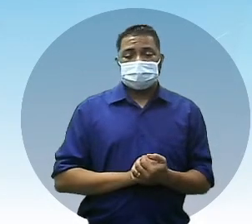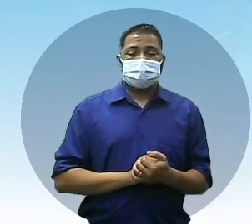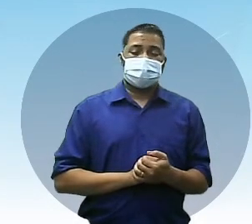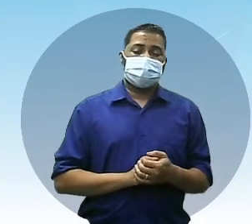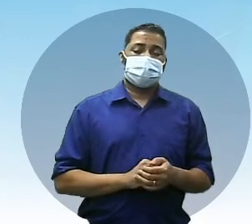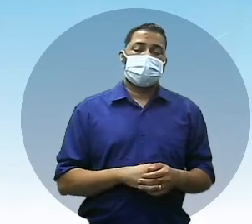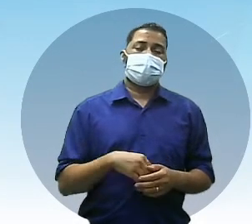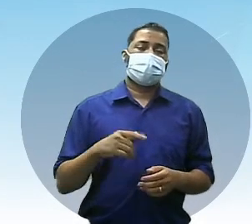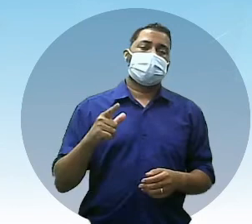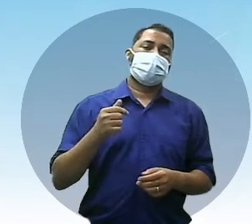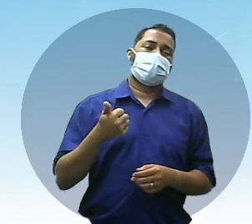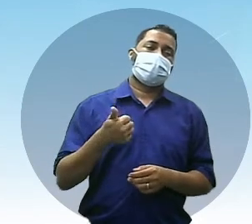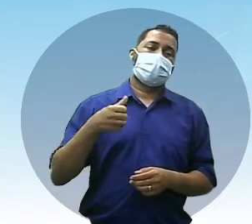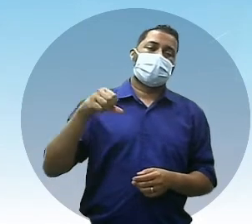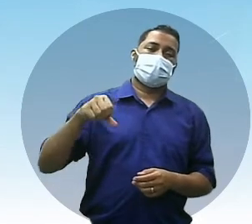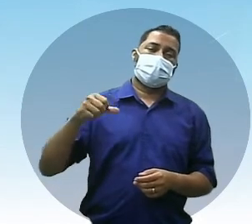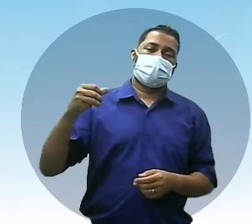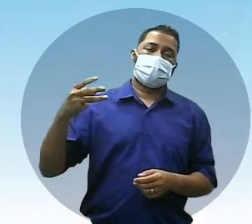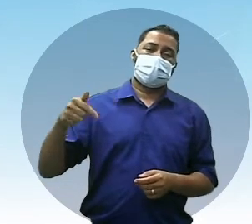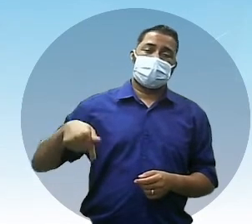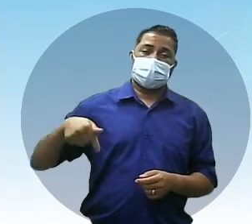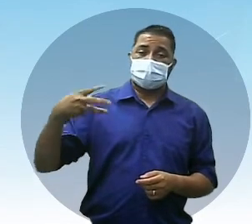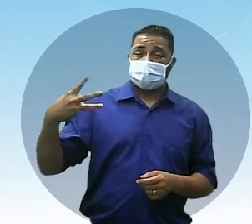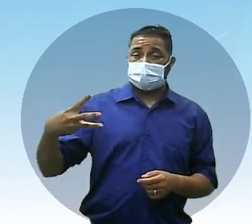Molhados, de 1973.